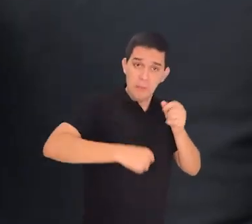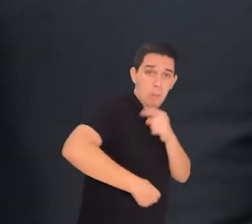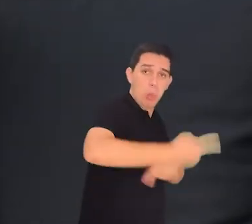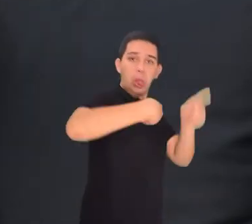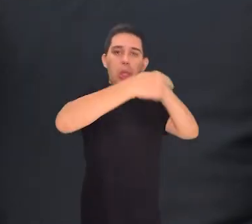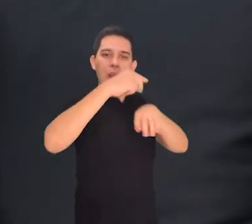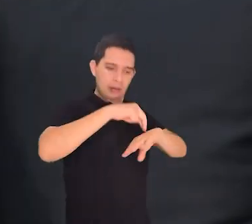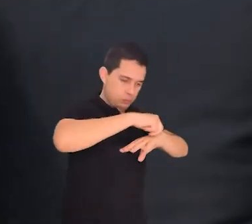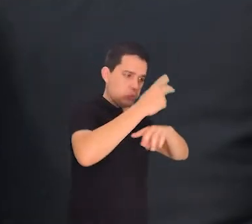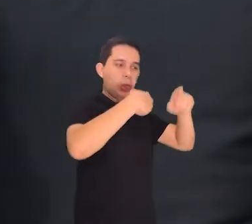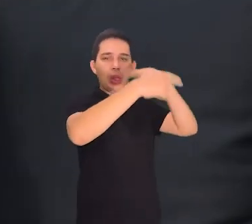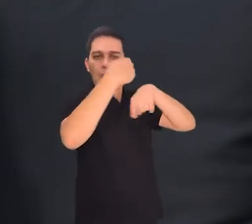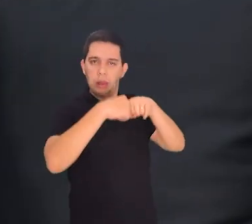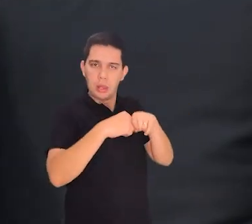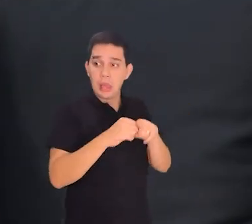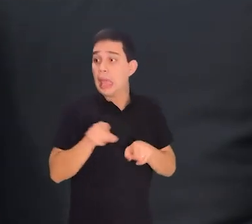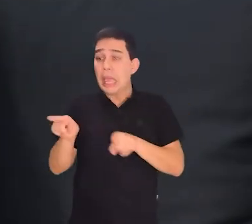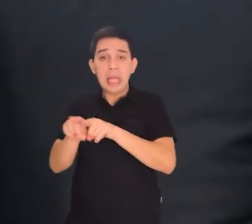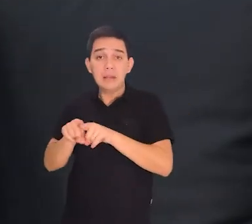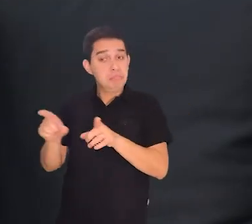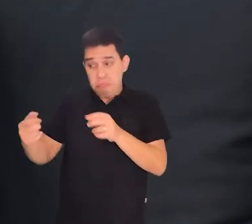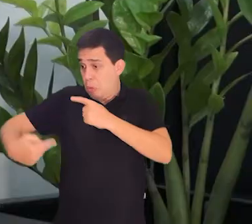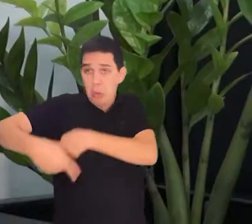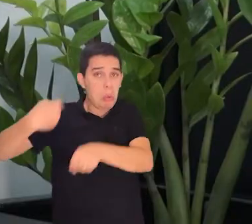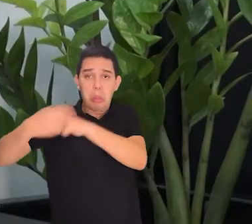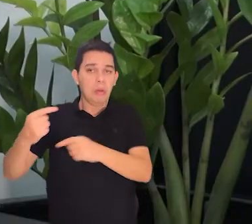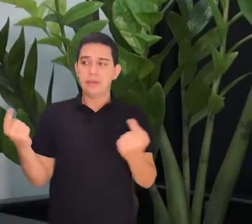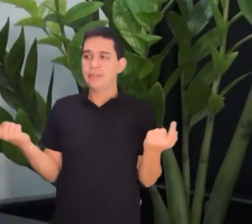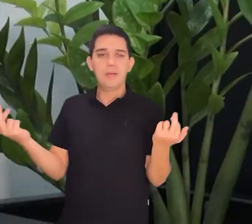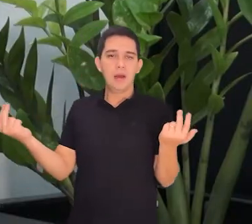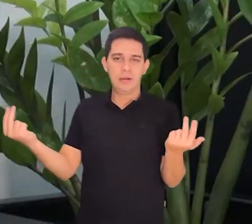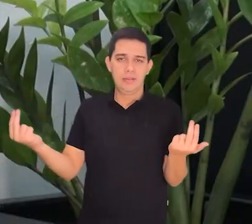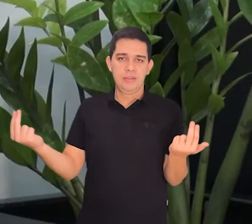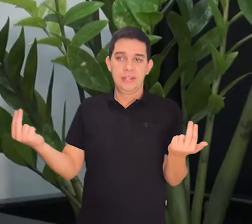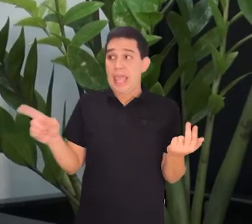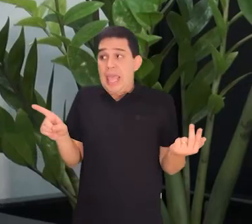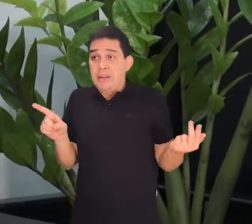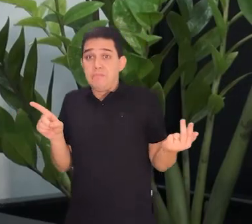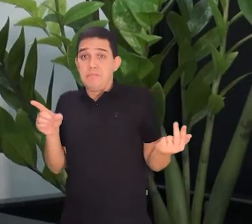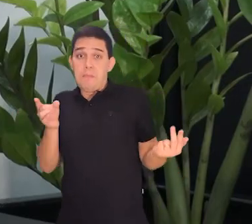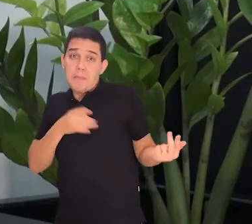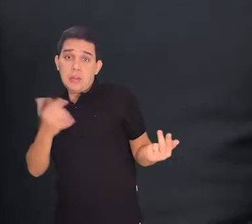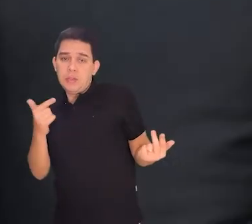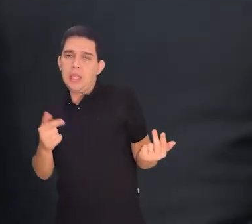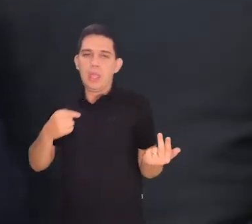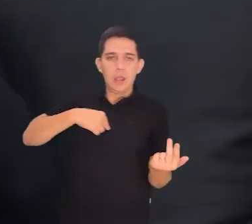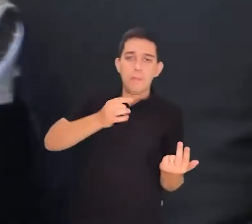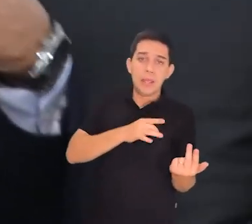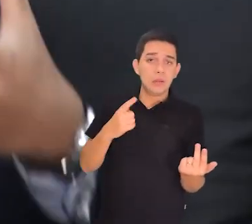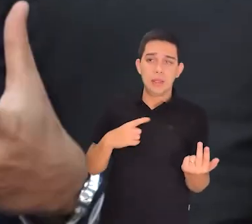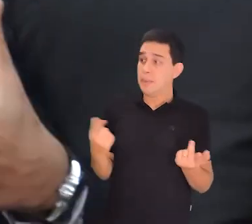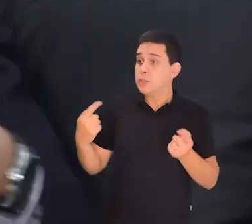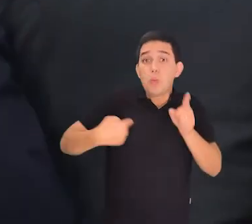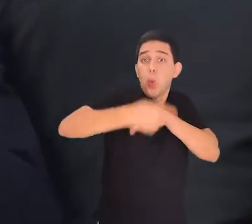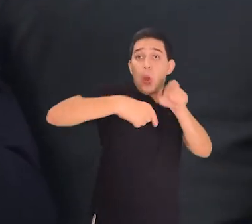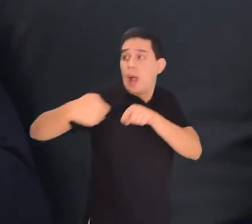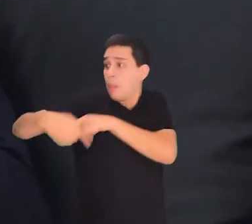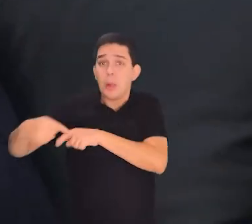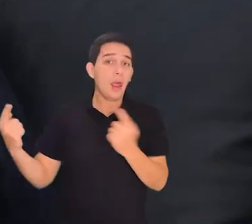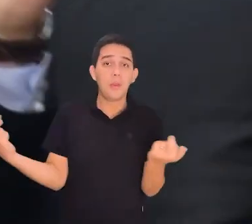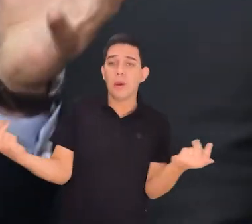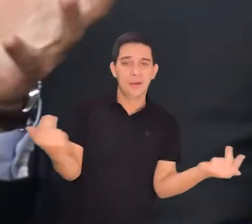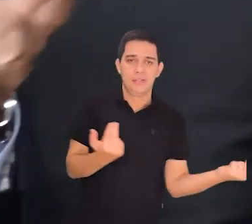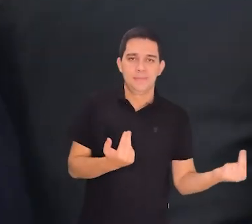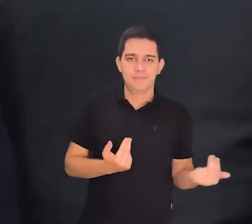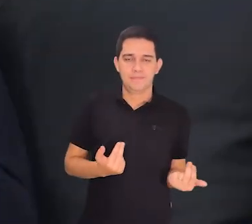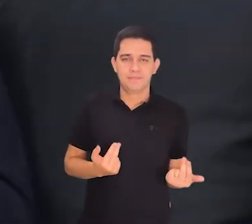não entendem sobre investimentos, não entendem sobre ações, fundos imobiliários, etc., acabam migrando para aquilo que